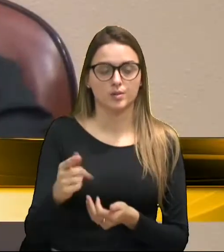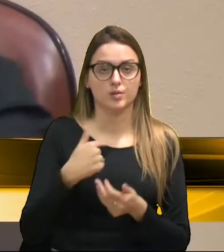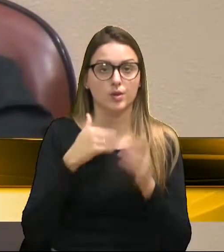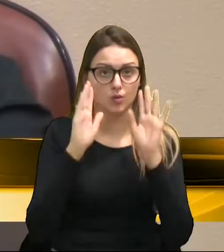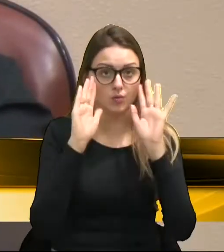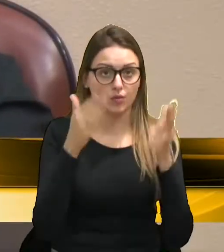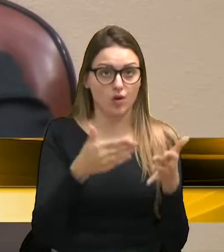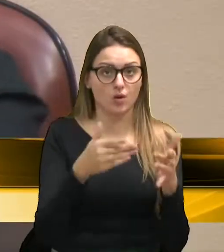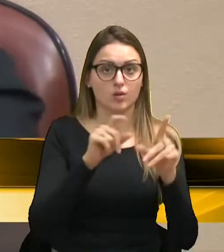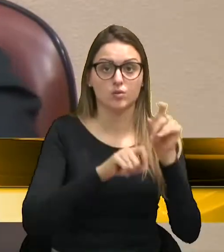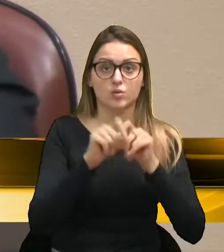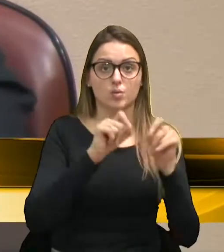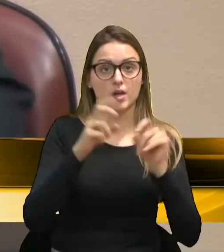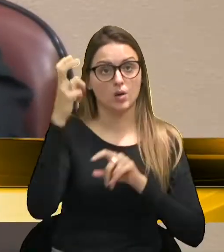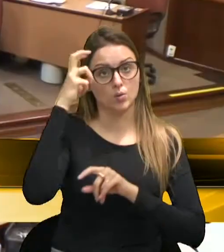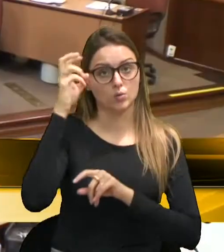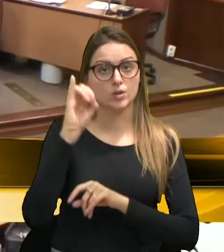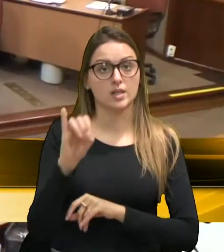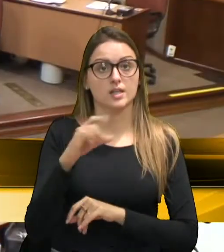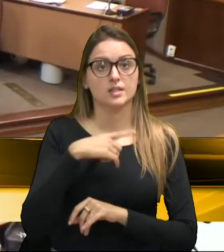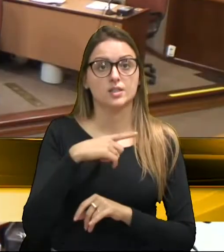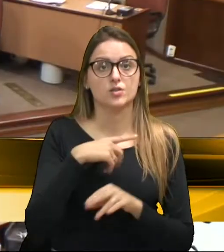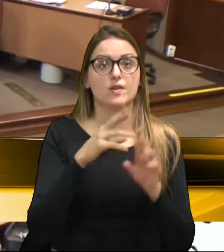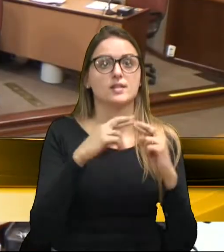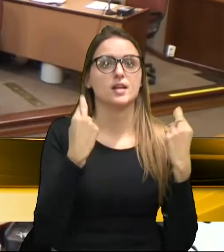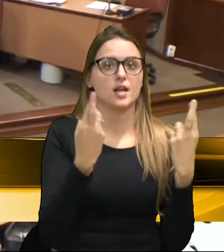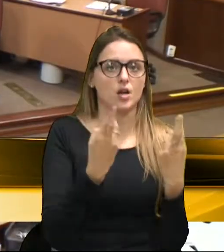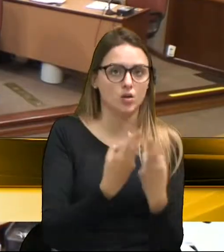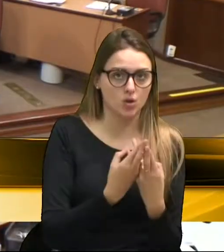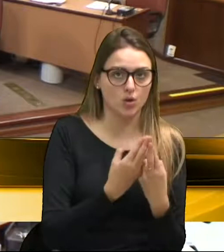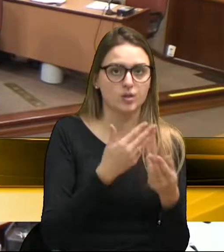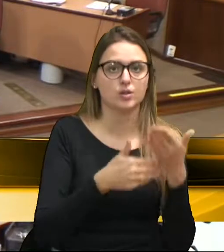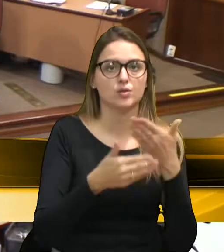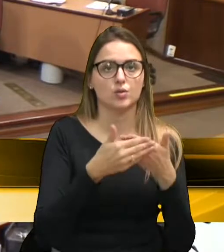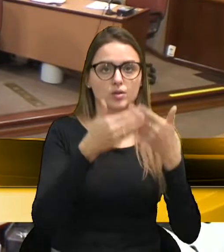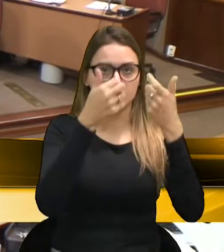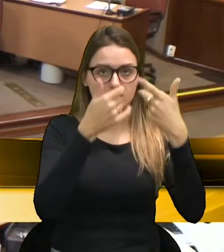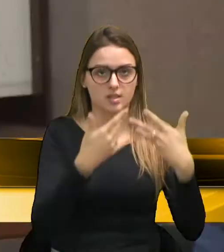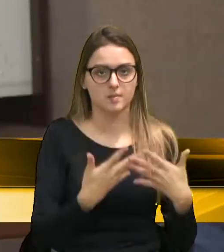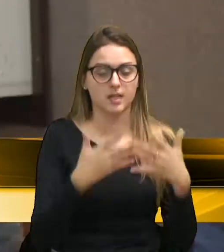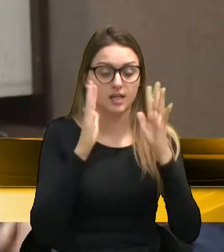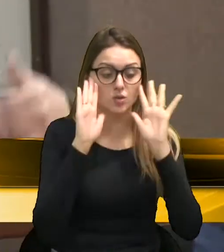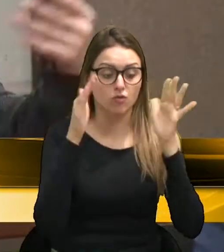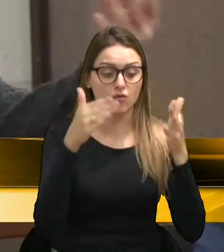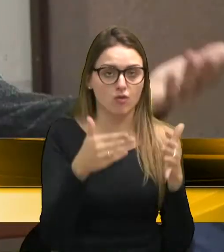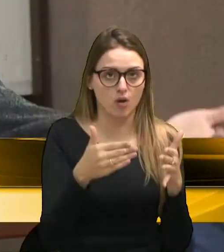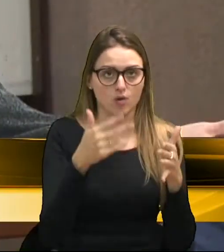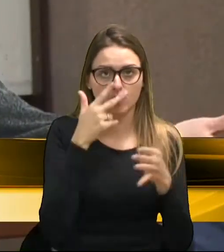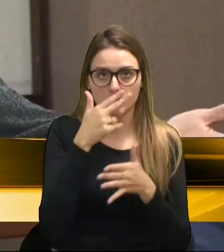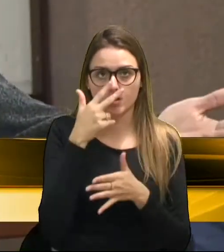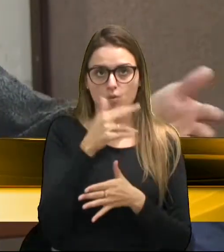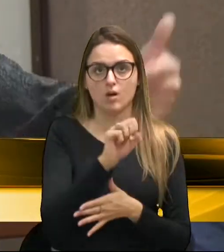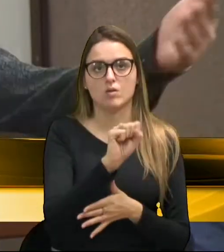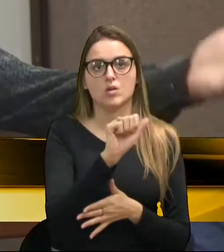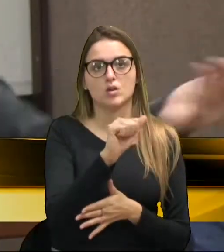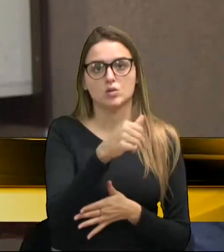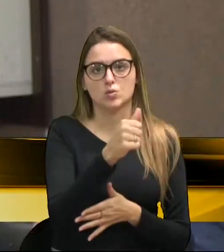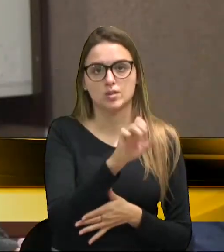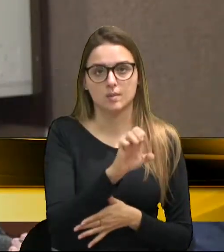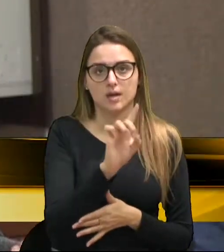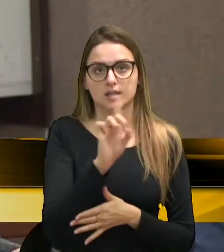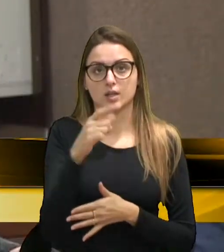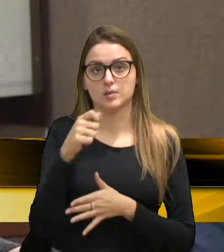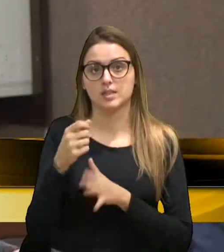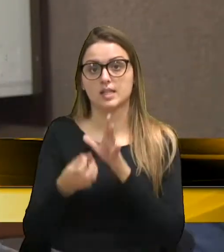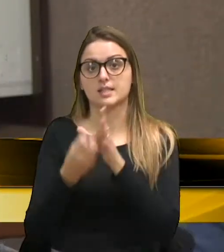Bem como a questão da cultura, que se houvesse as reuniões, e nas reuniões fosse esclarecida todas as informações, como essa questão do SAMAI, que não precisasse vir um